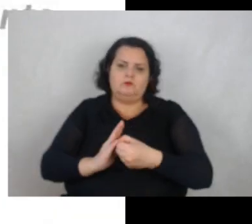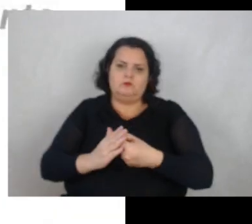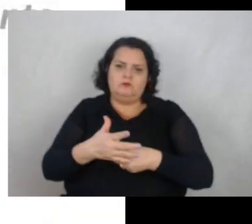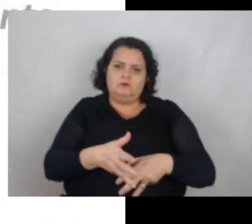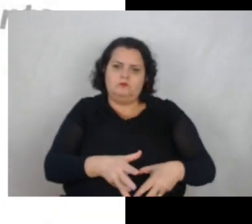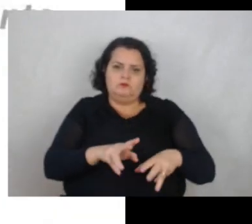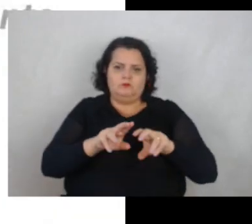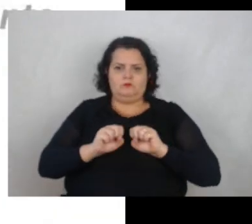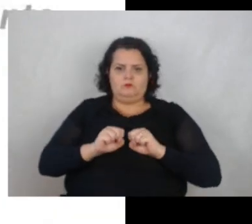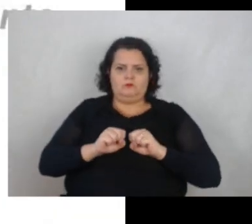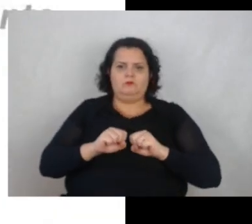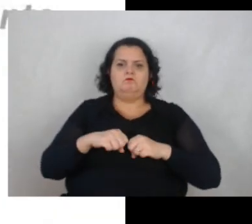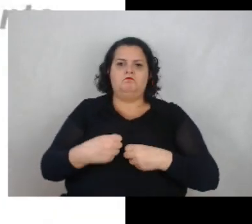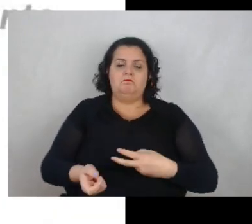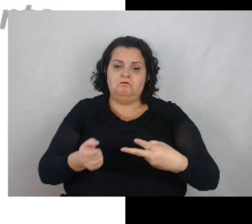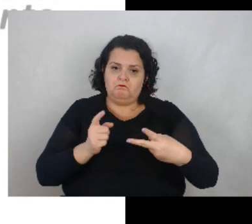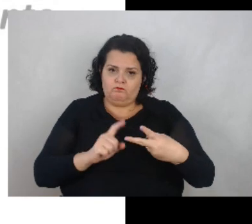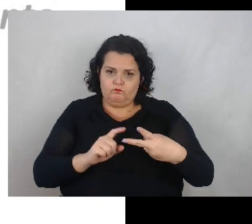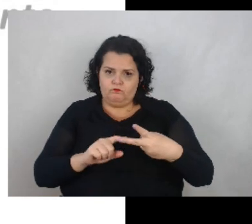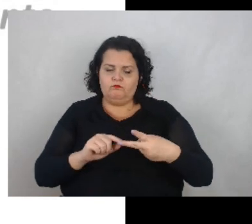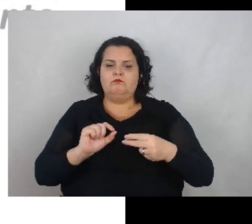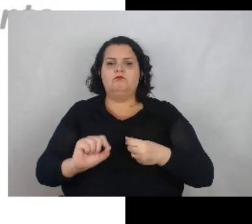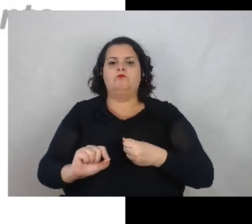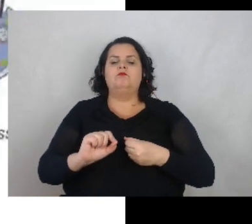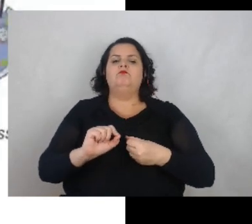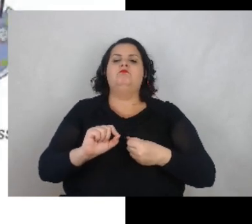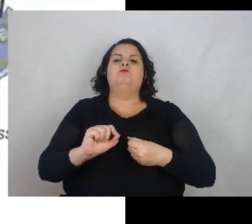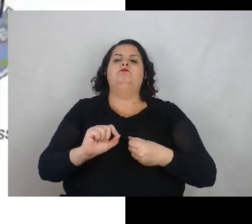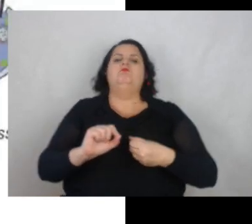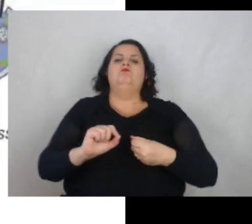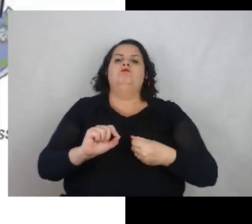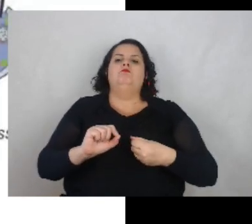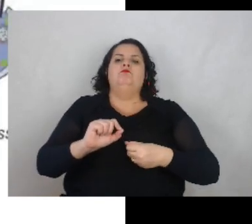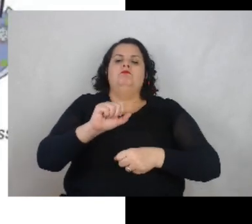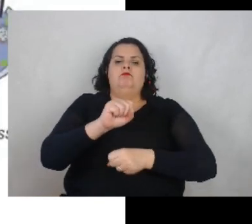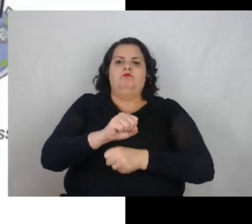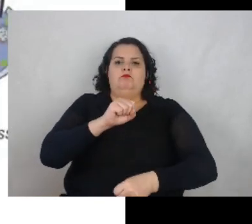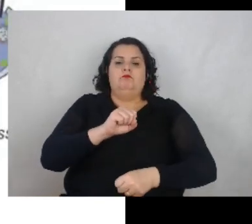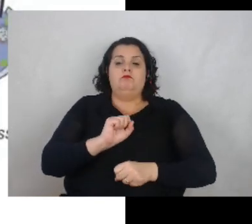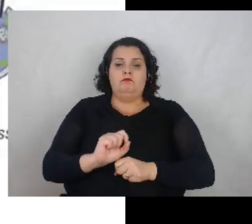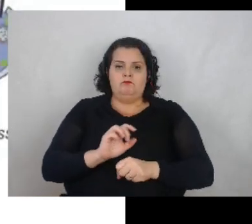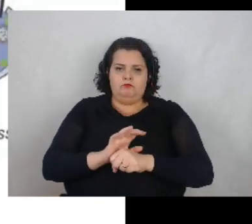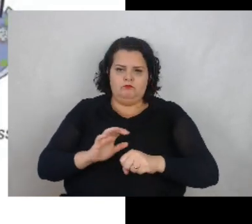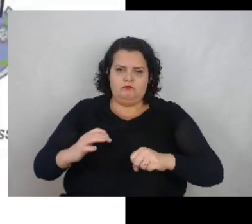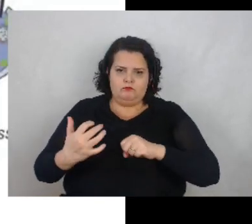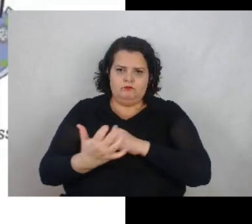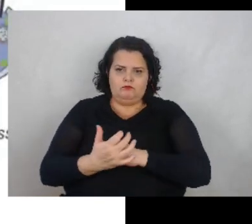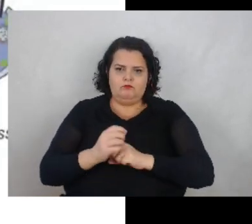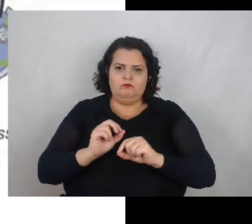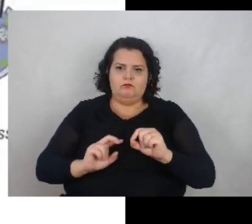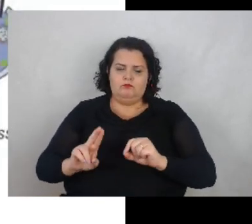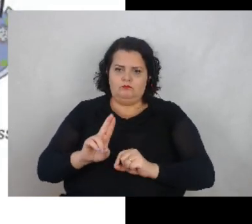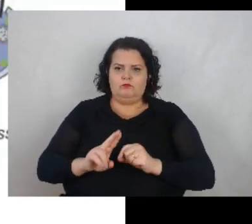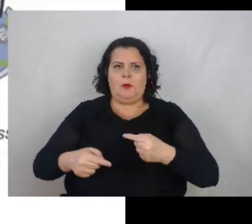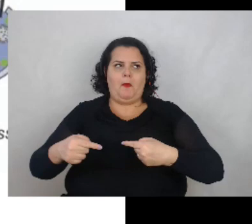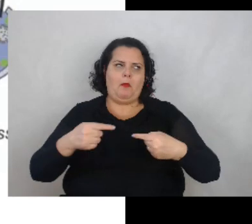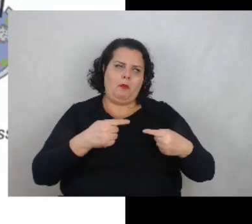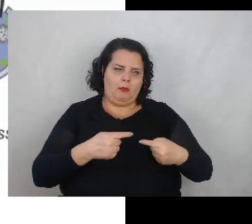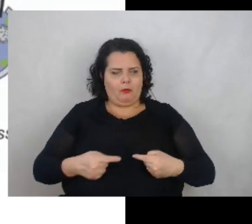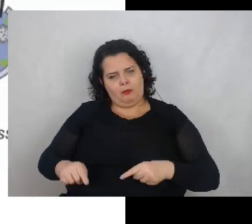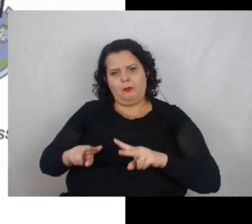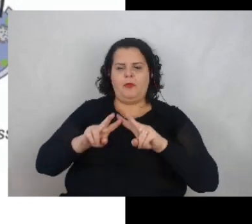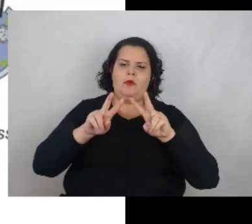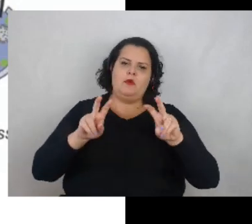Pela inibição da atividade da fusão do SARS-CoV-2, podemos relacionar aqui a tão debatida cloroquina